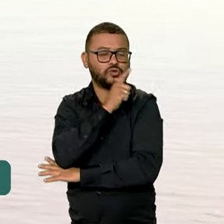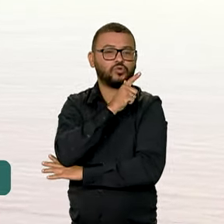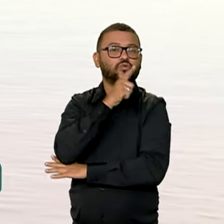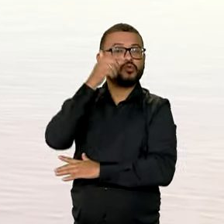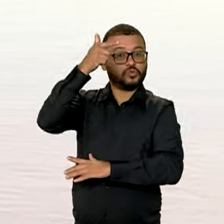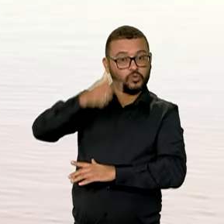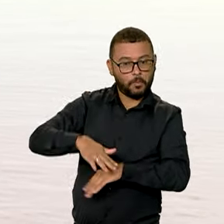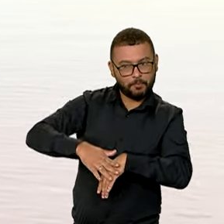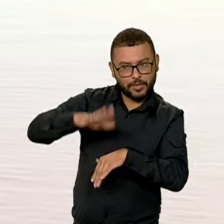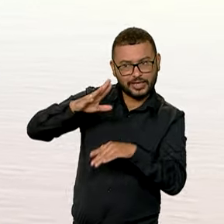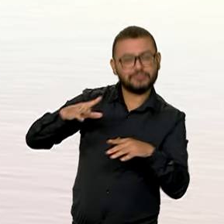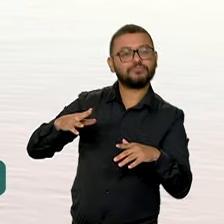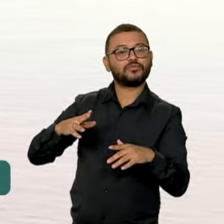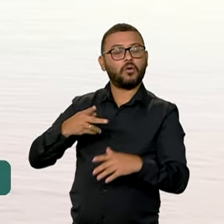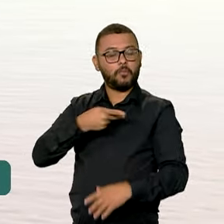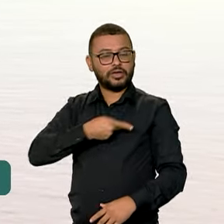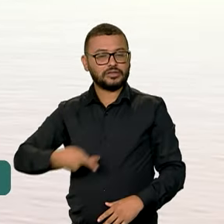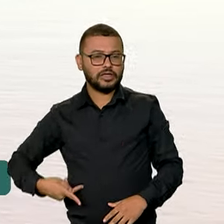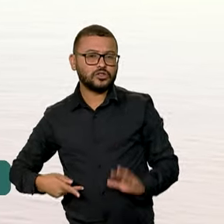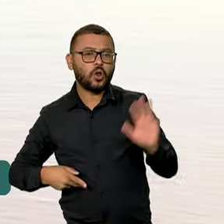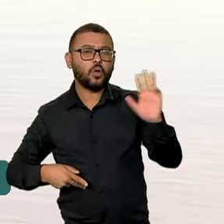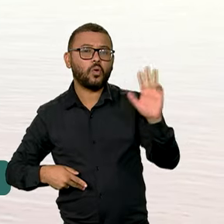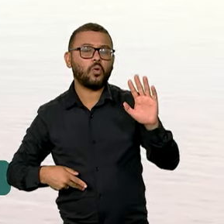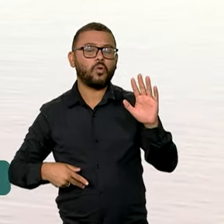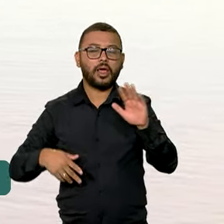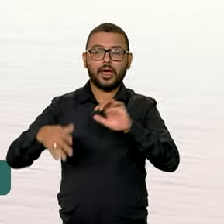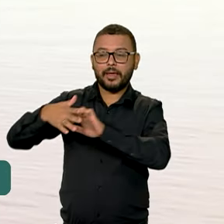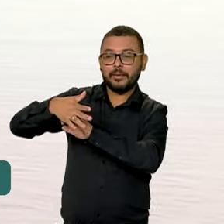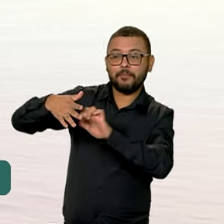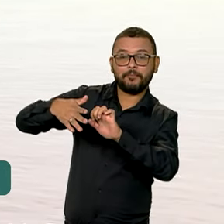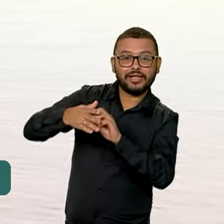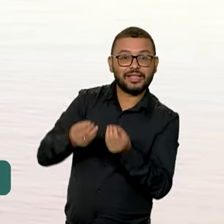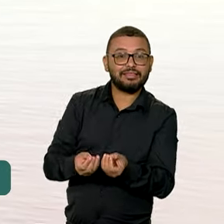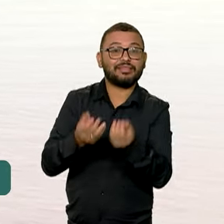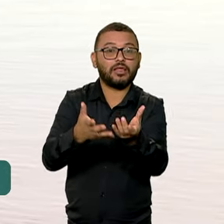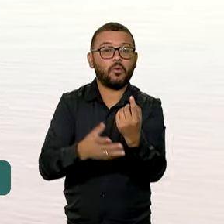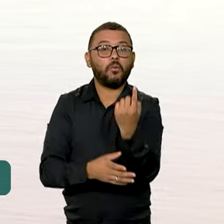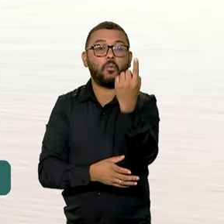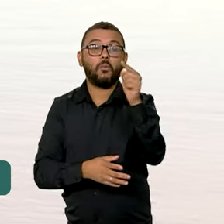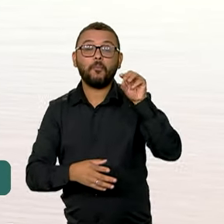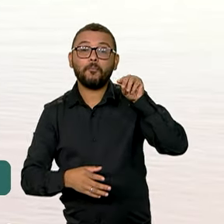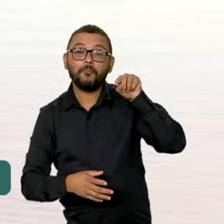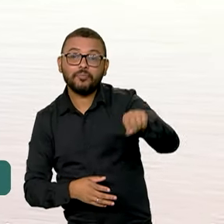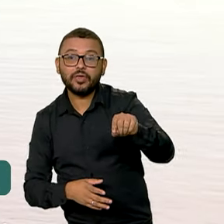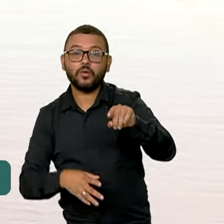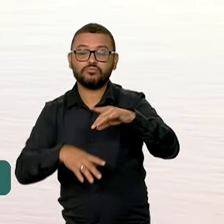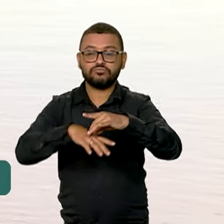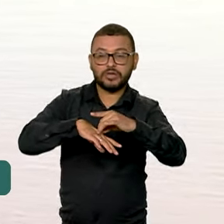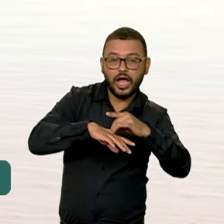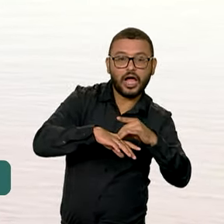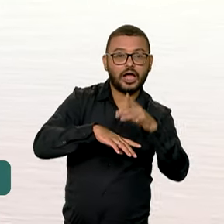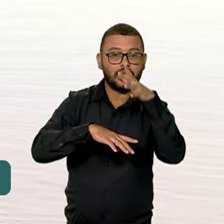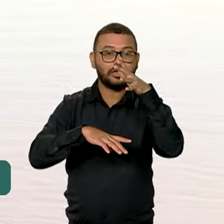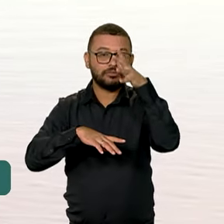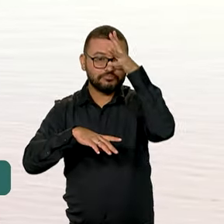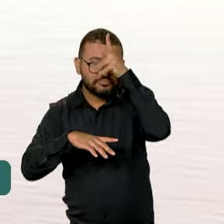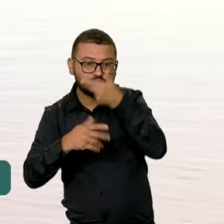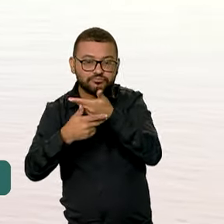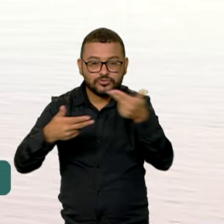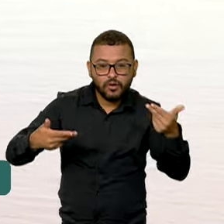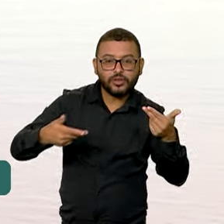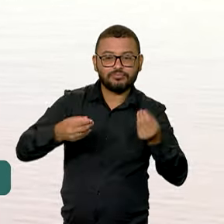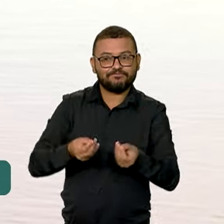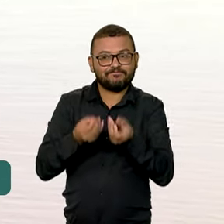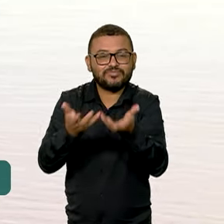semana. A pedido do presidente Lula, empresários doaram 1.000 toneladas de proteína. Com a carne, será possível